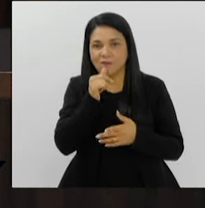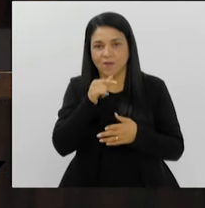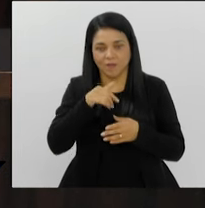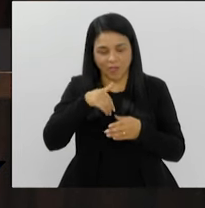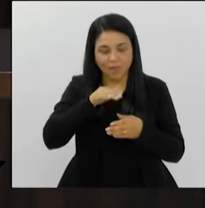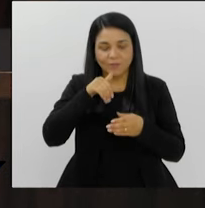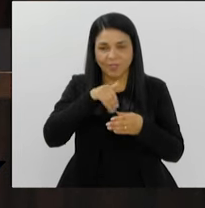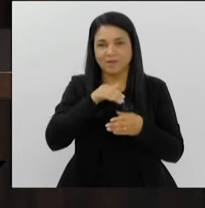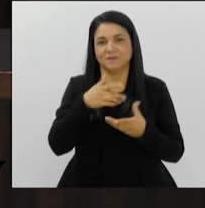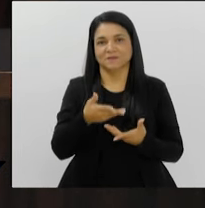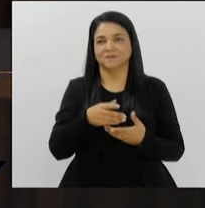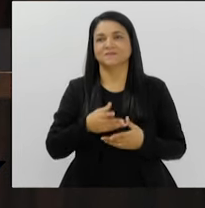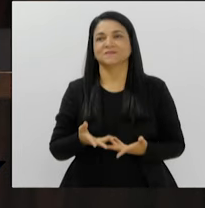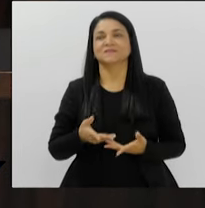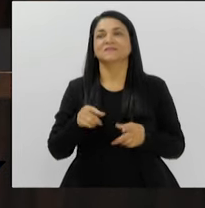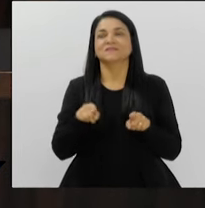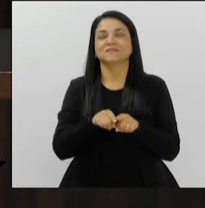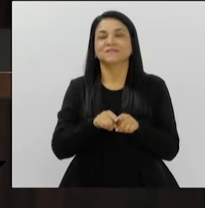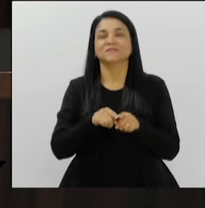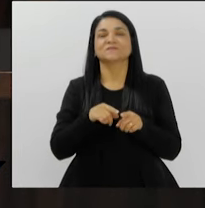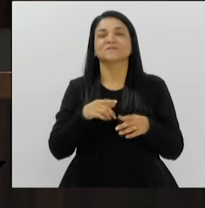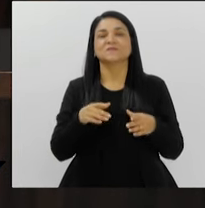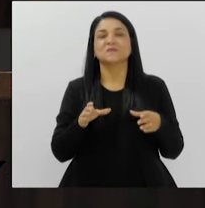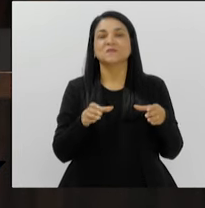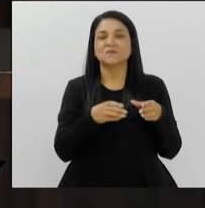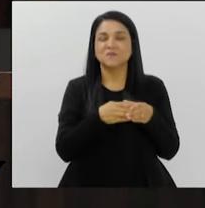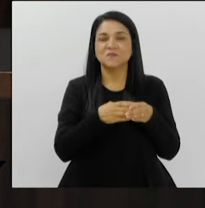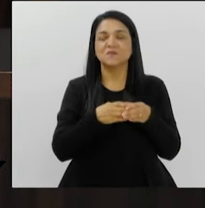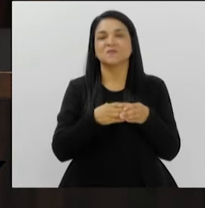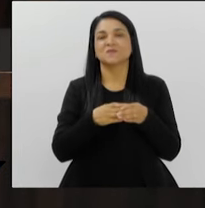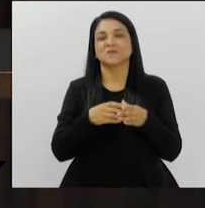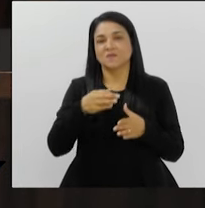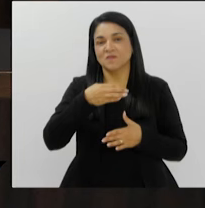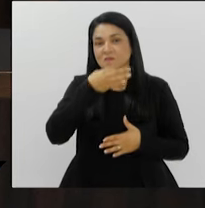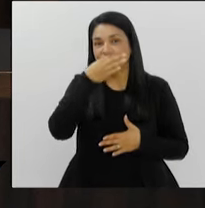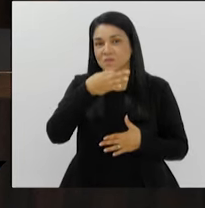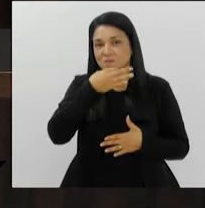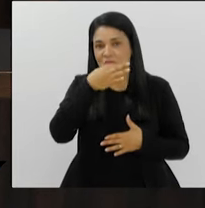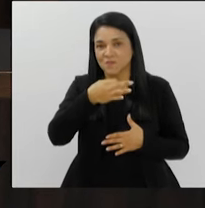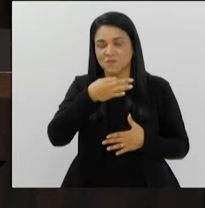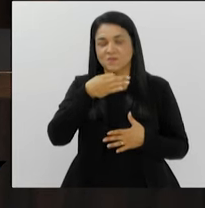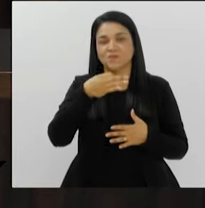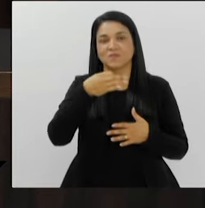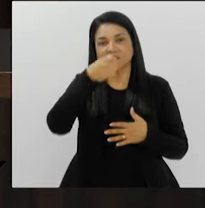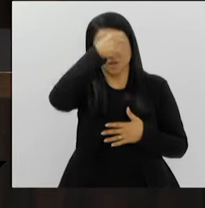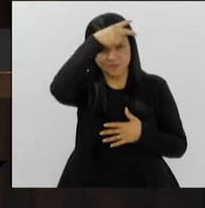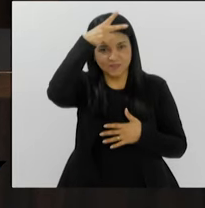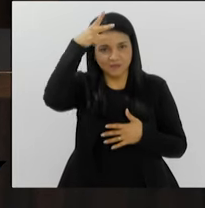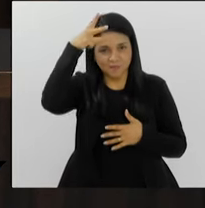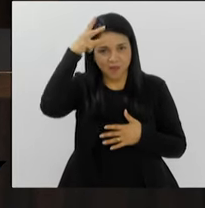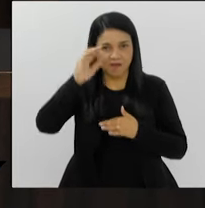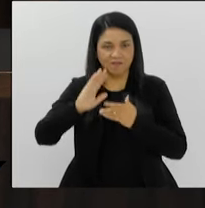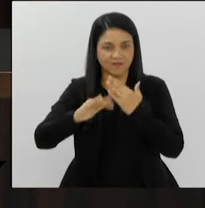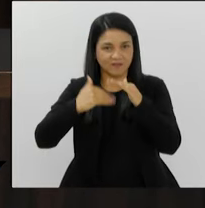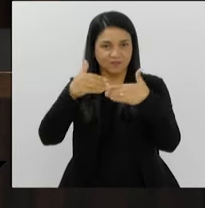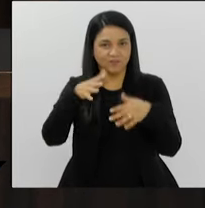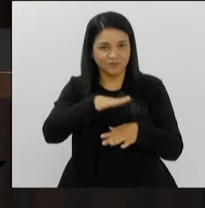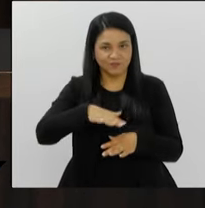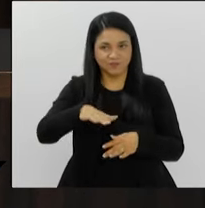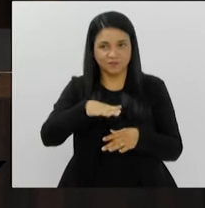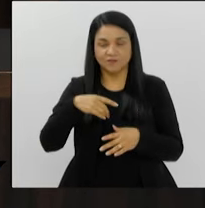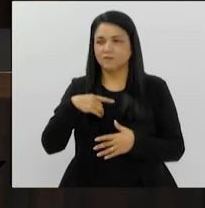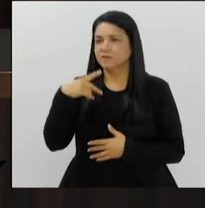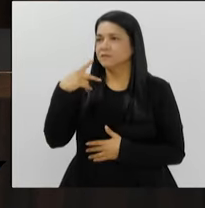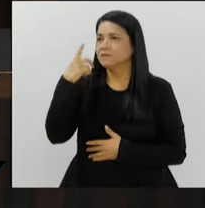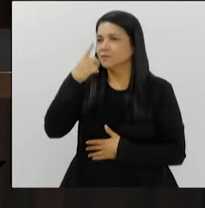Pela Comissão de Assuntos Municipais de Desenvolvimento Regional, deputado Carlos Macedo. Deputado doutor Pedro Ricardo, está aí